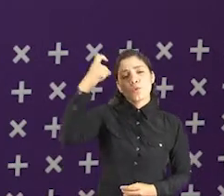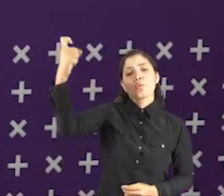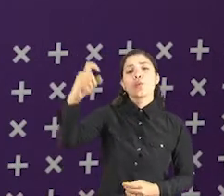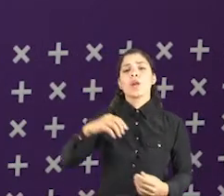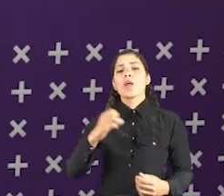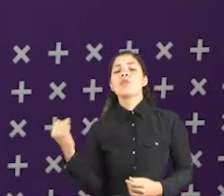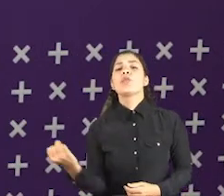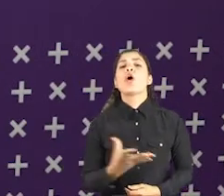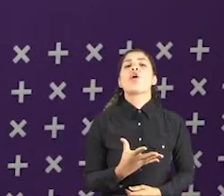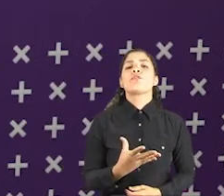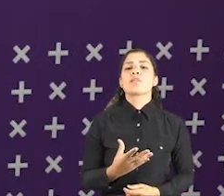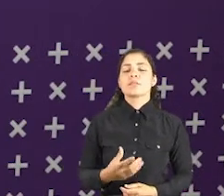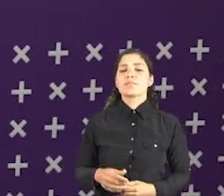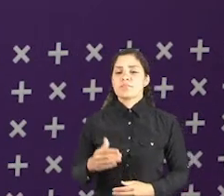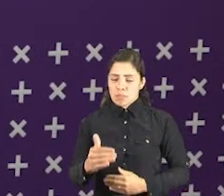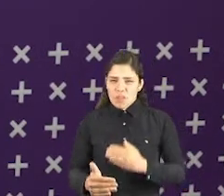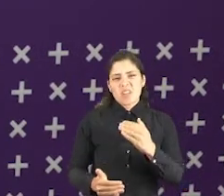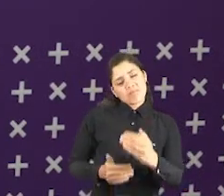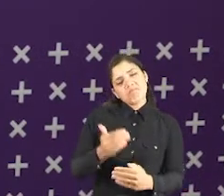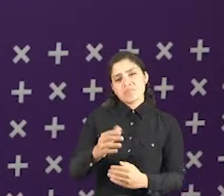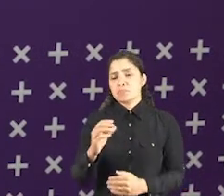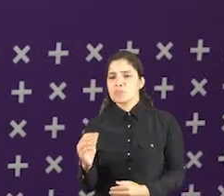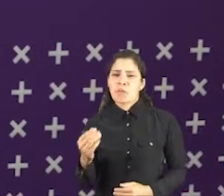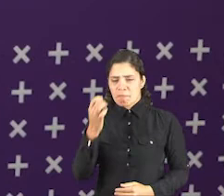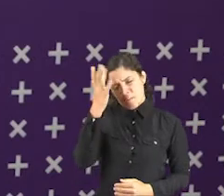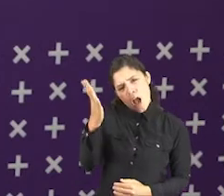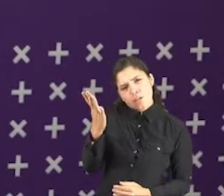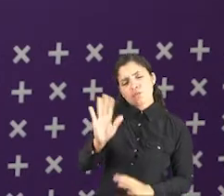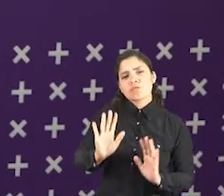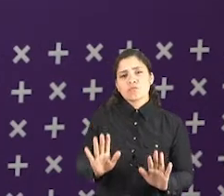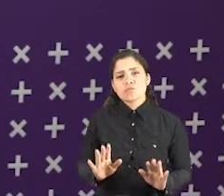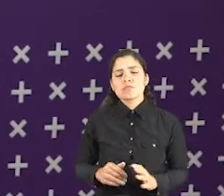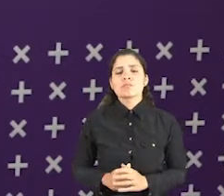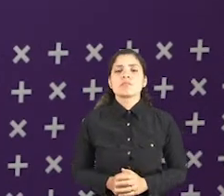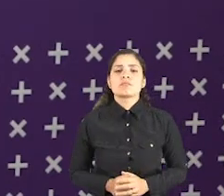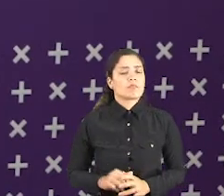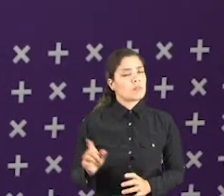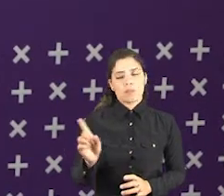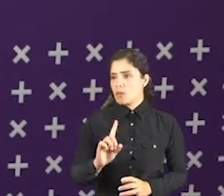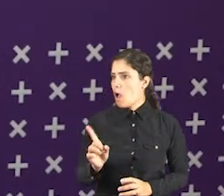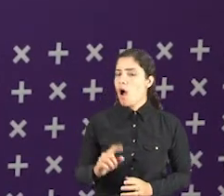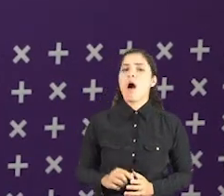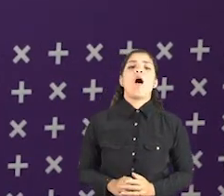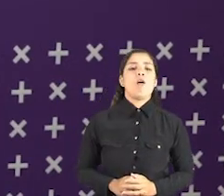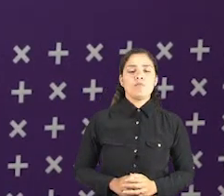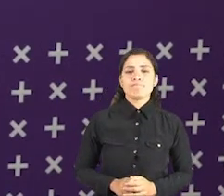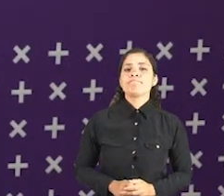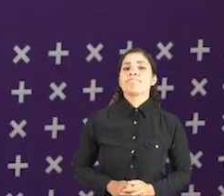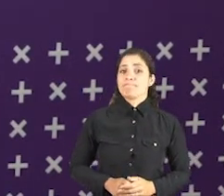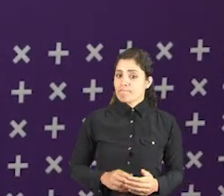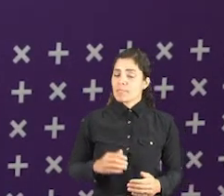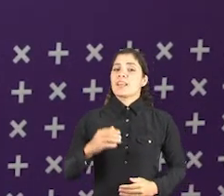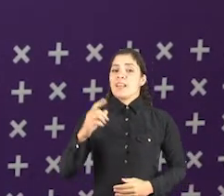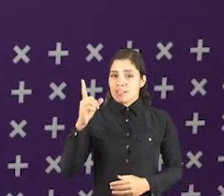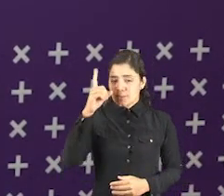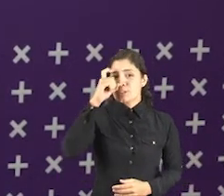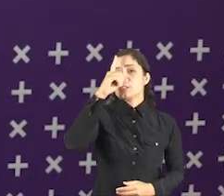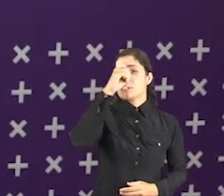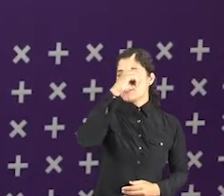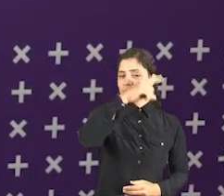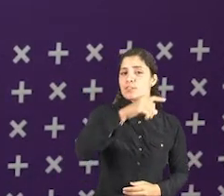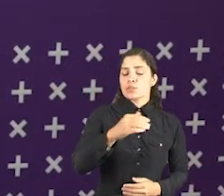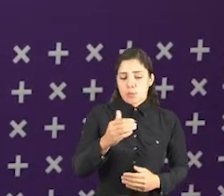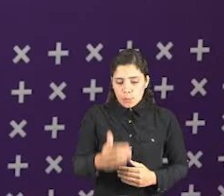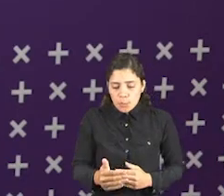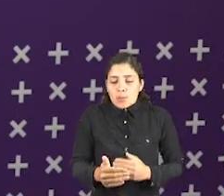se foi um processo discursivo ou foi algo que foi acontecendo paulatinamente e não foi uma coisa que aconteceu